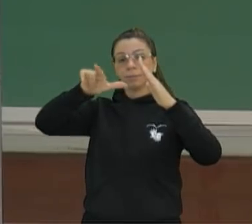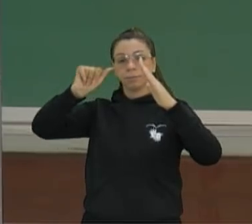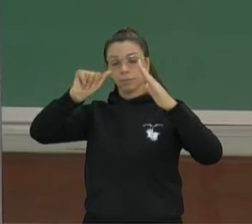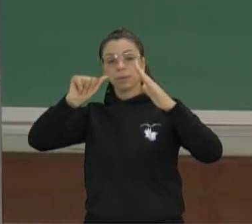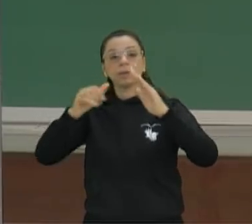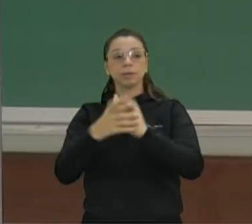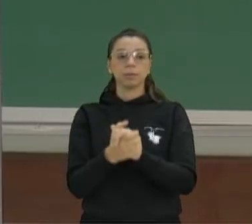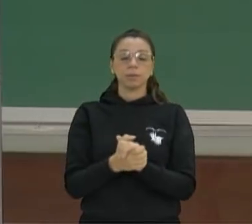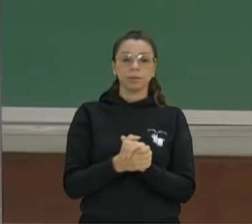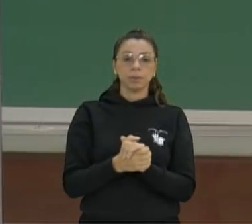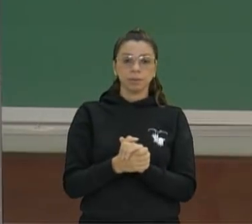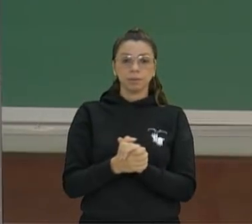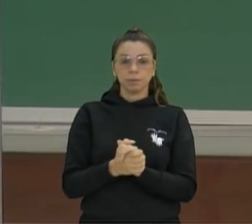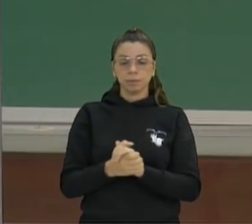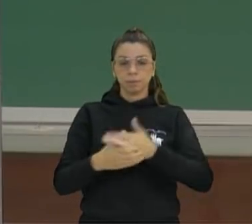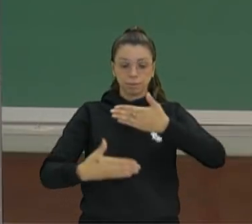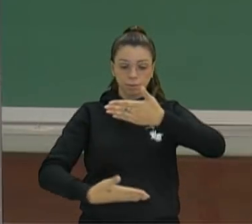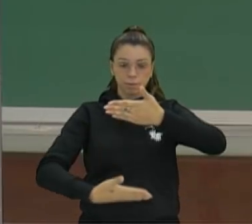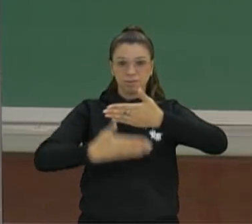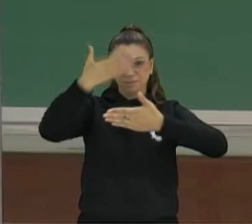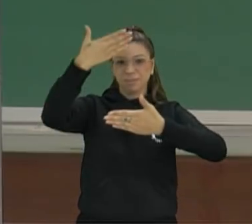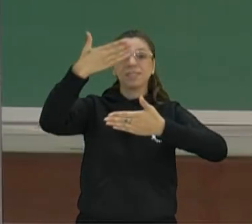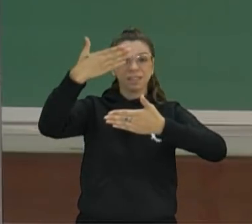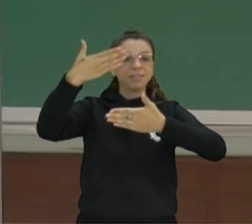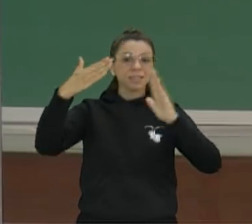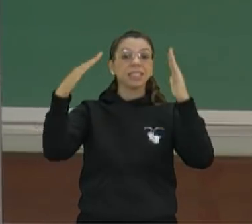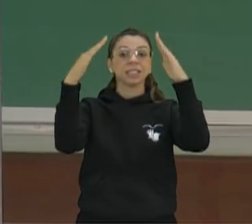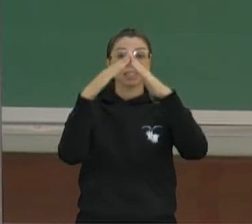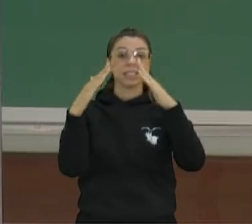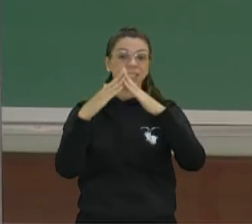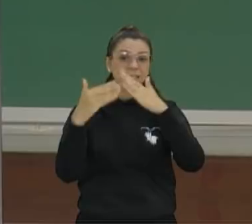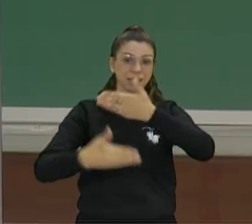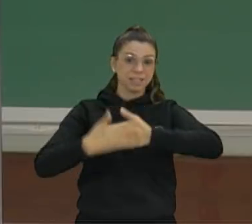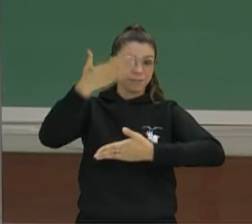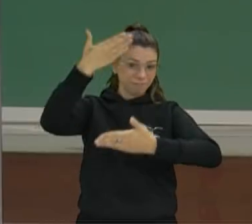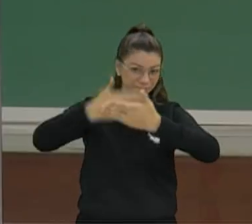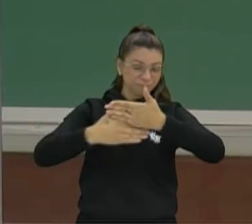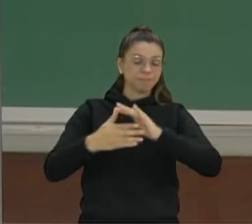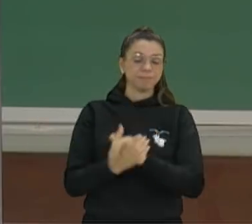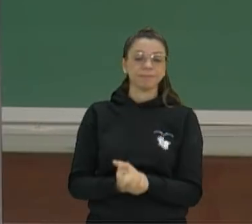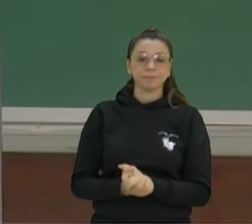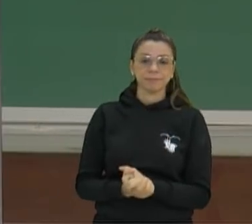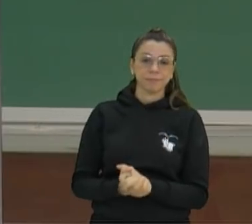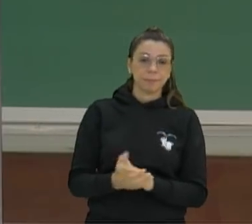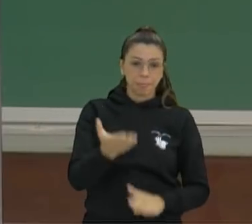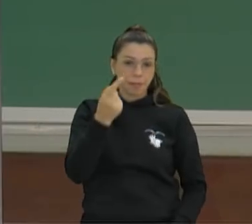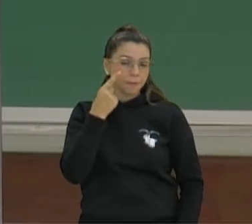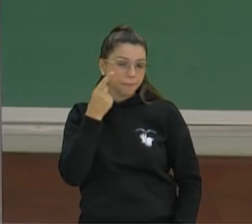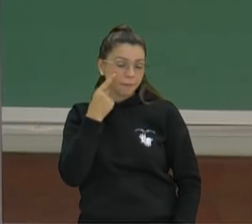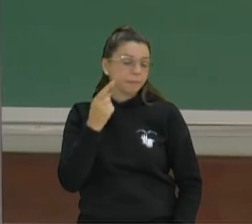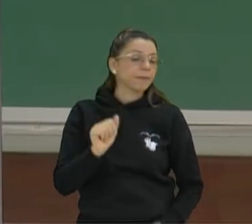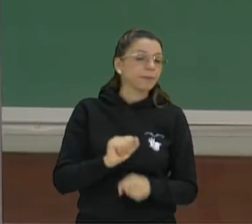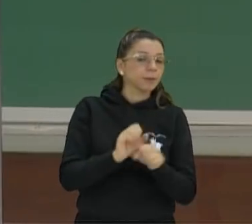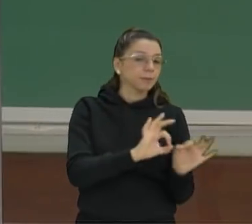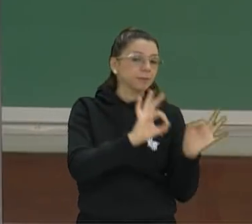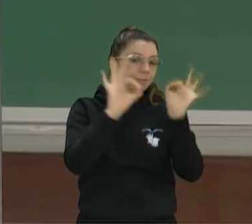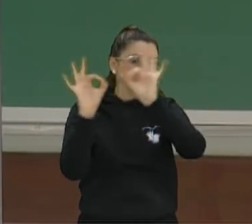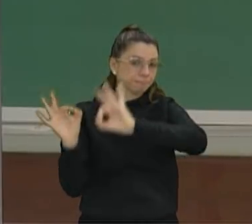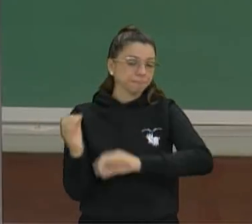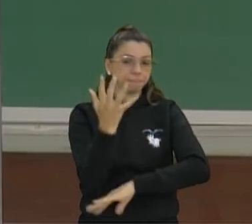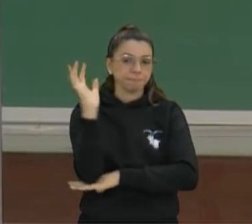principal lá do bosque, né? O chamariz do bosque é essa fachada, certo? Então vamos ver o que espera por nós lá